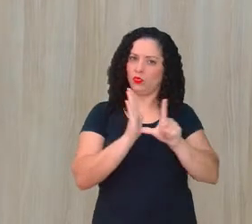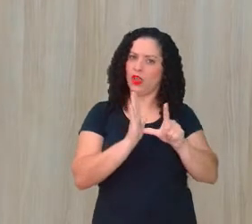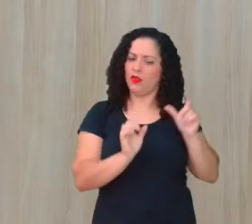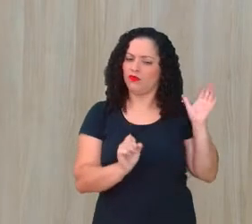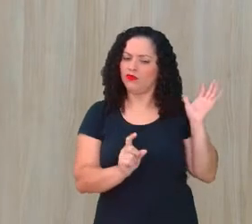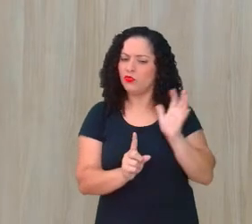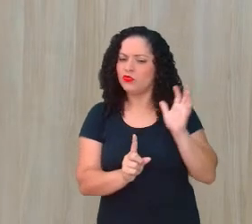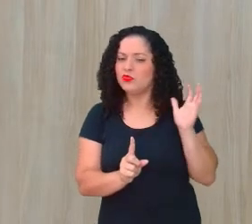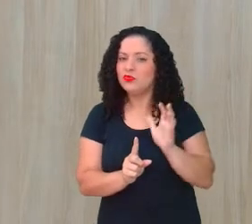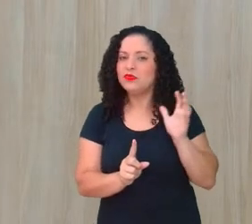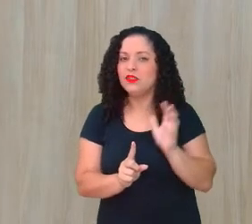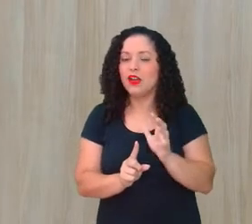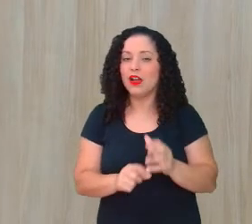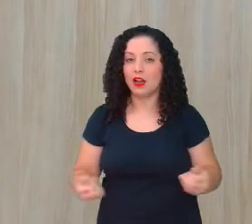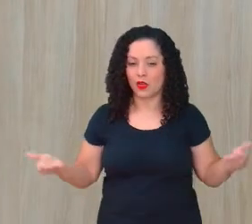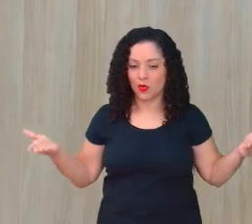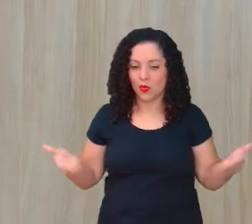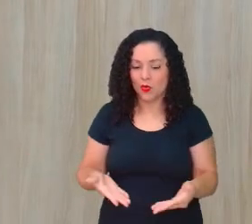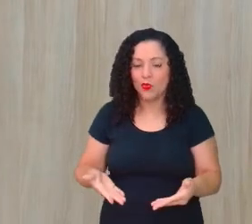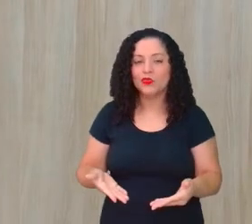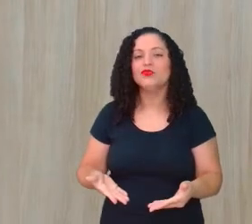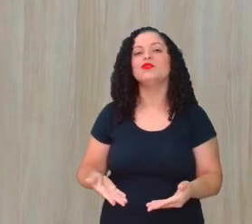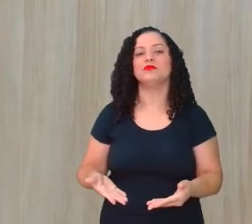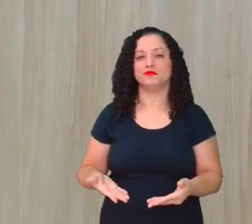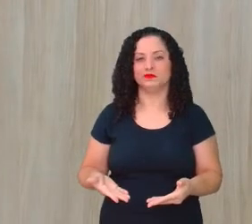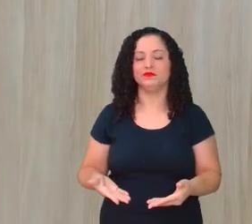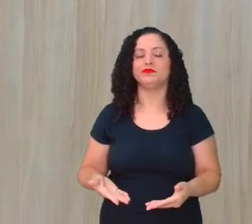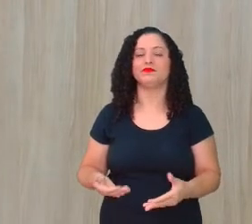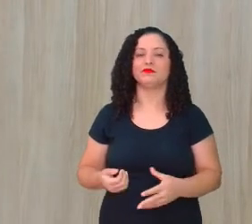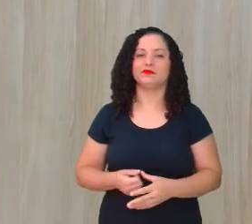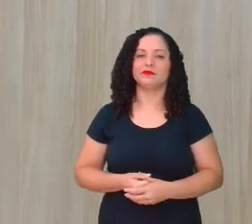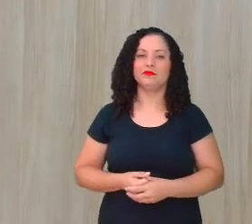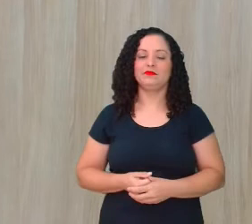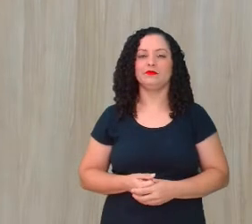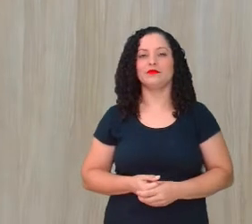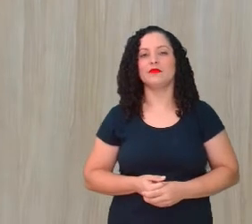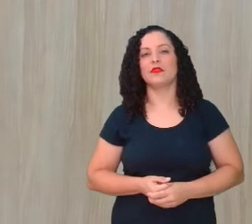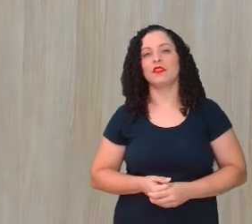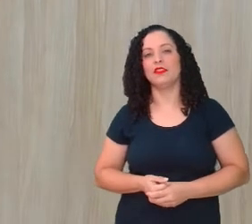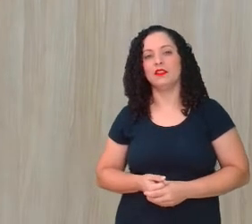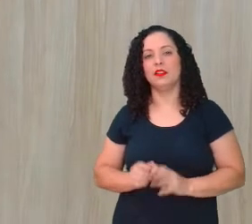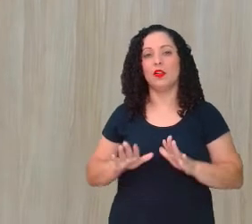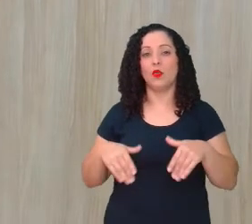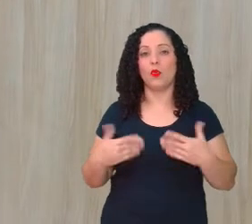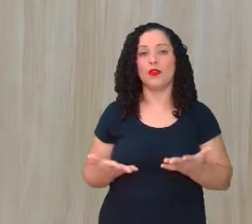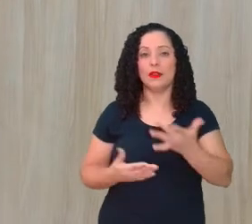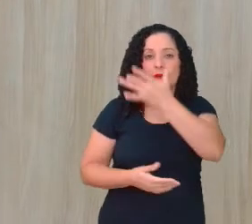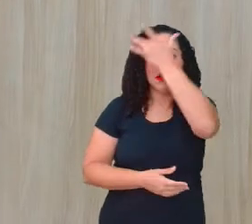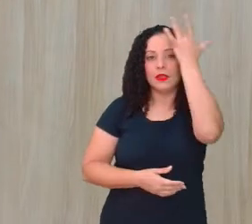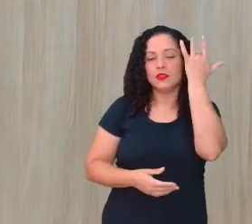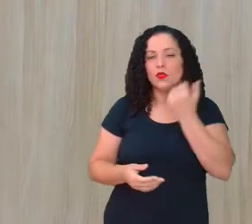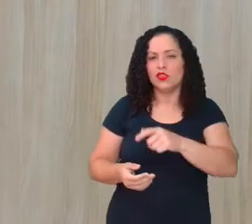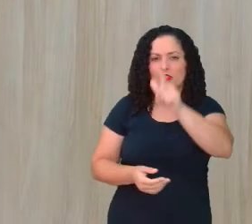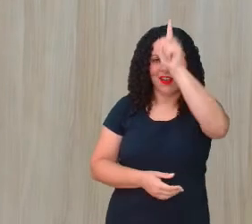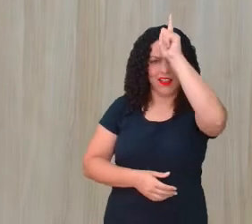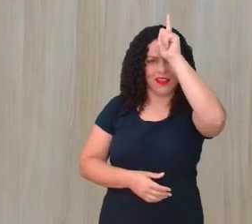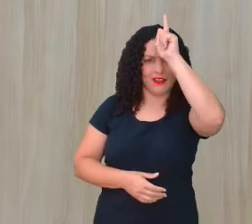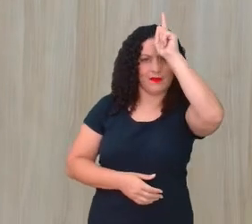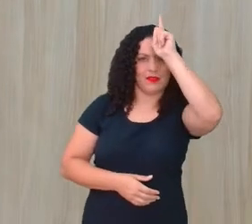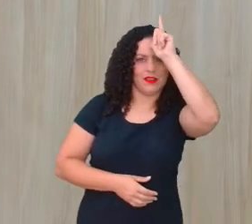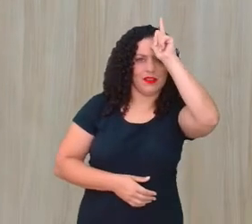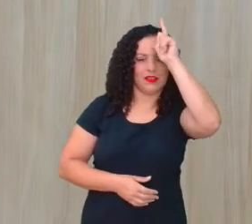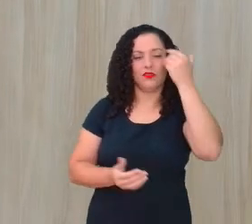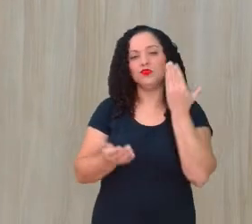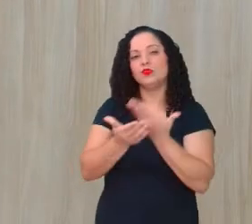que hoje em dia ainda, quando alguns alemães, né, estudiosos